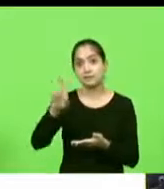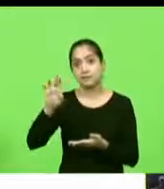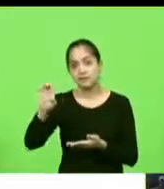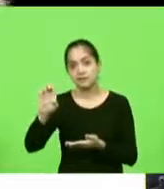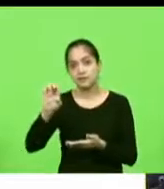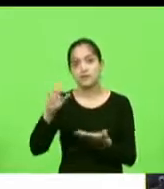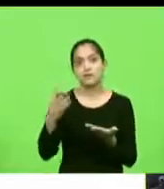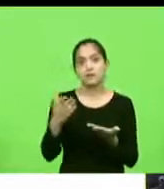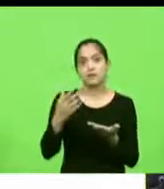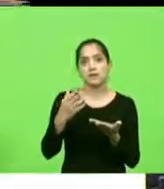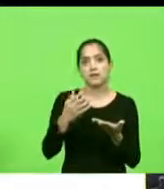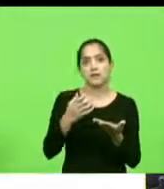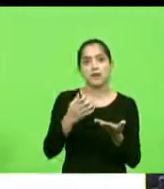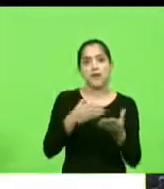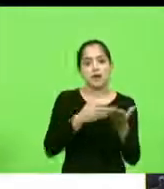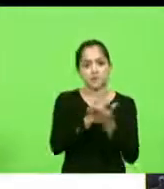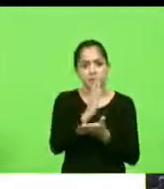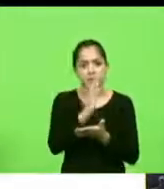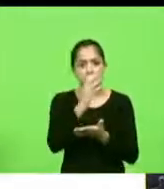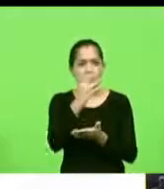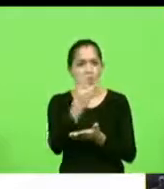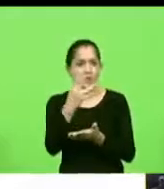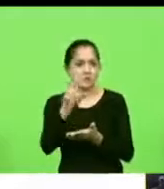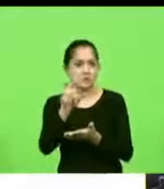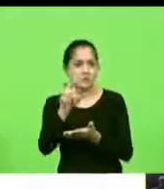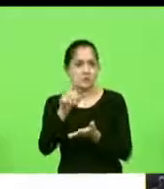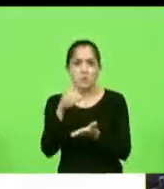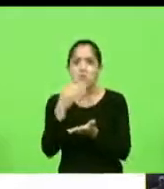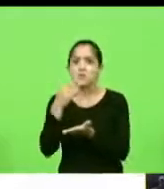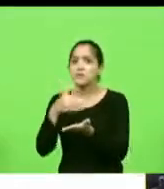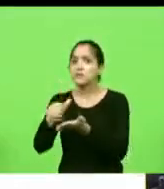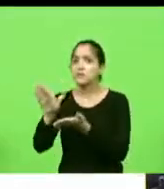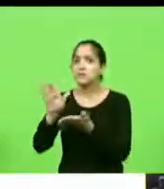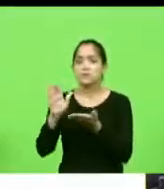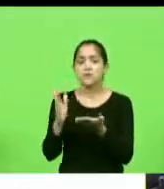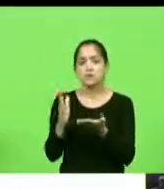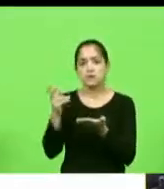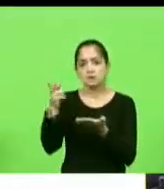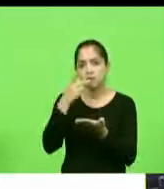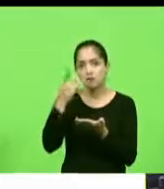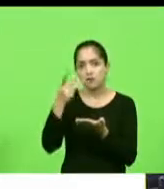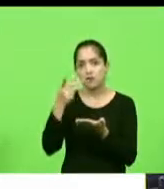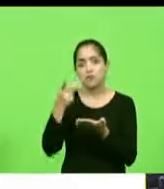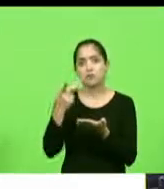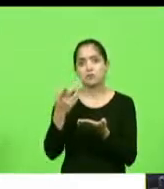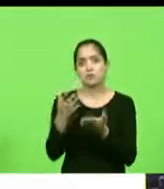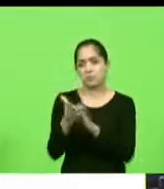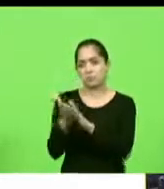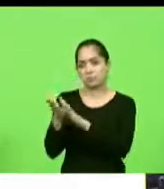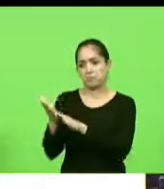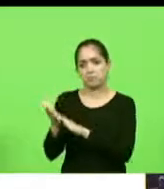aqui 4, 5 moções de pedido de saída dele. O deputado Kennedy falou muito bem. Agora vamos bater palma?